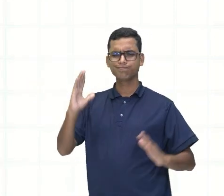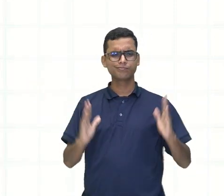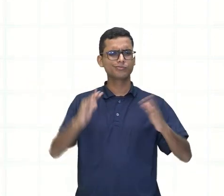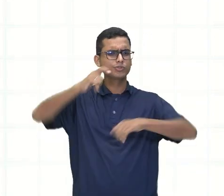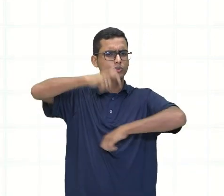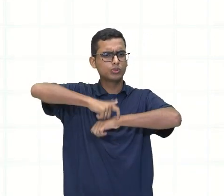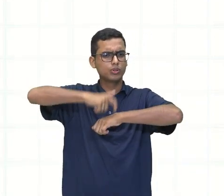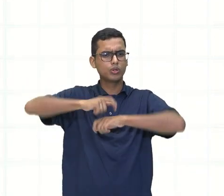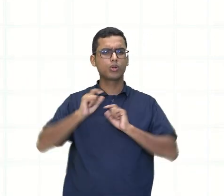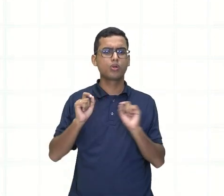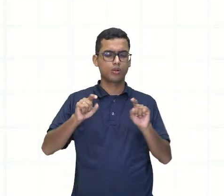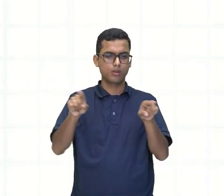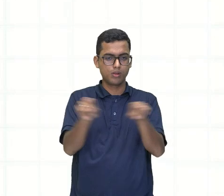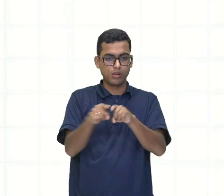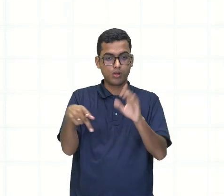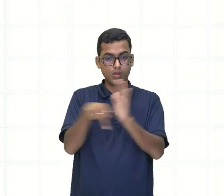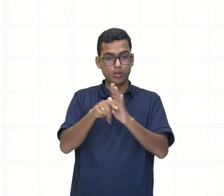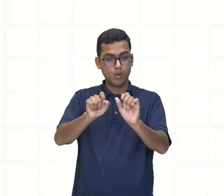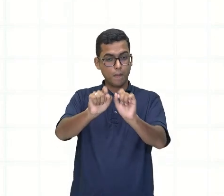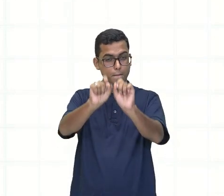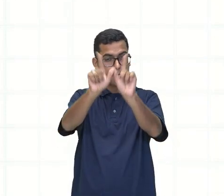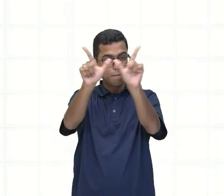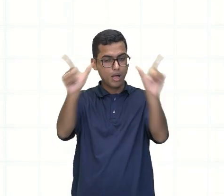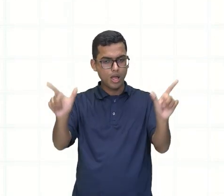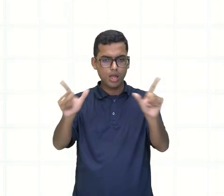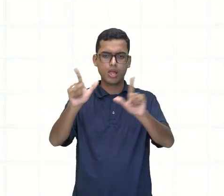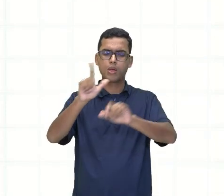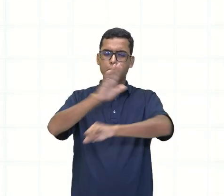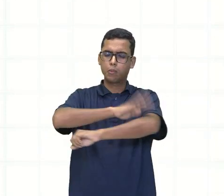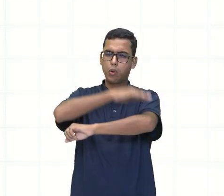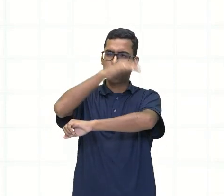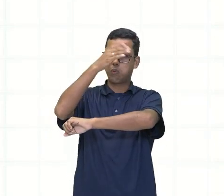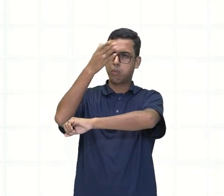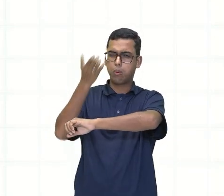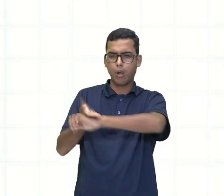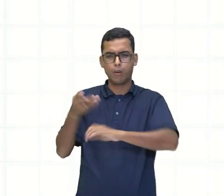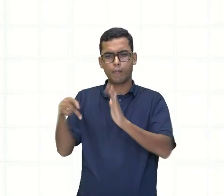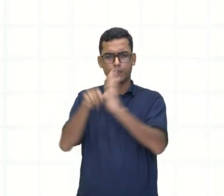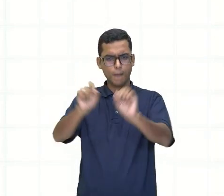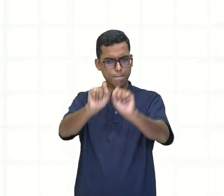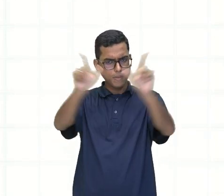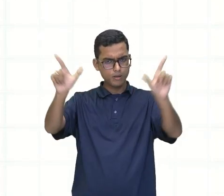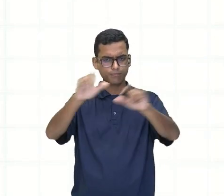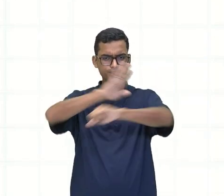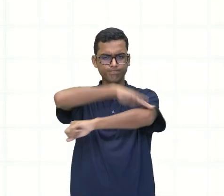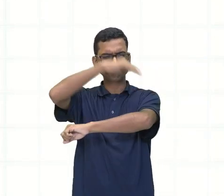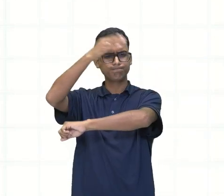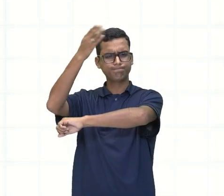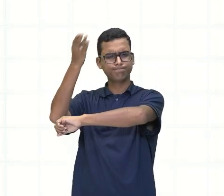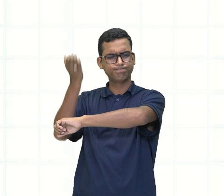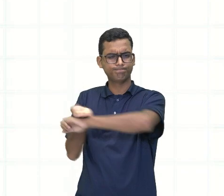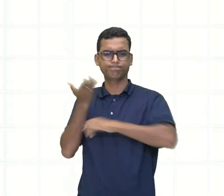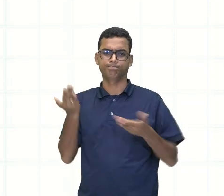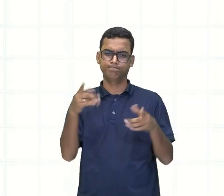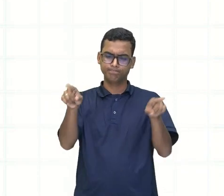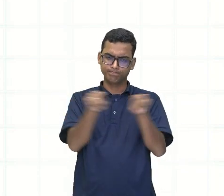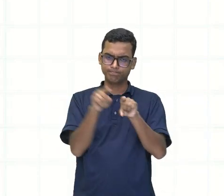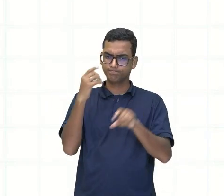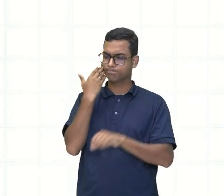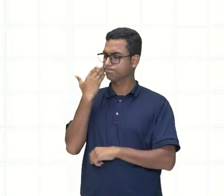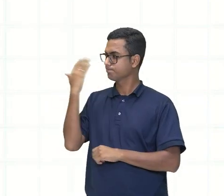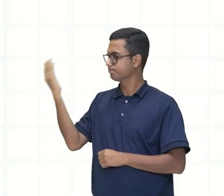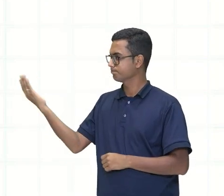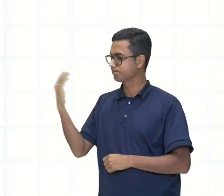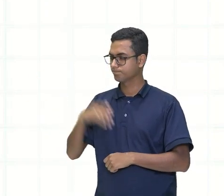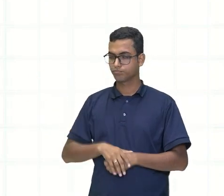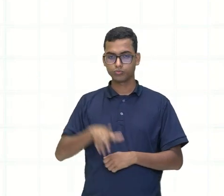manhã toda, né? Então, esse período de tempo que ela estava estudando. Então, o uso do past continuous